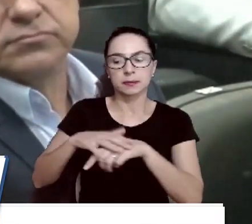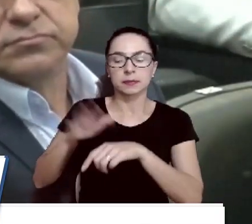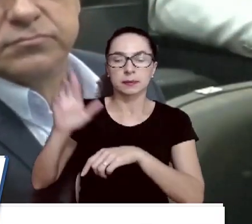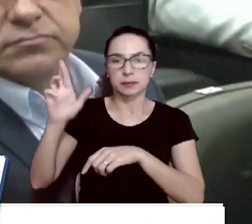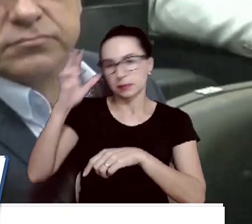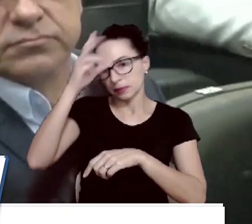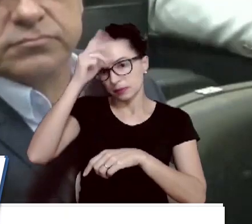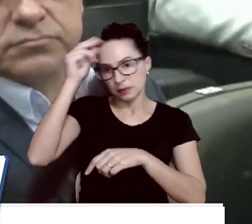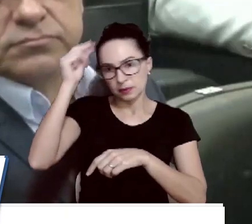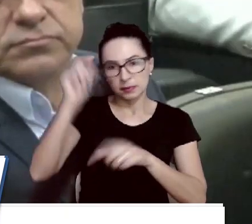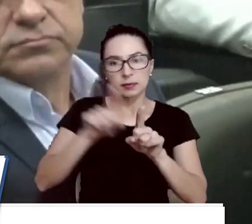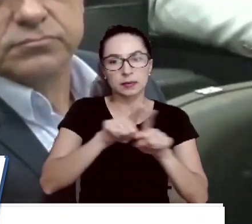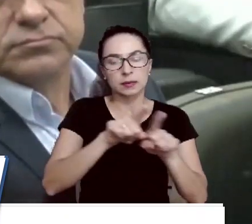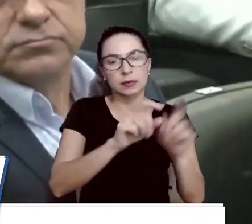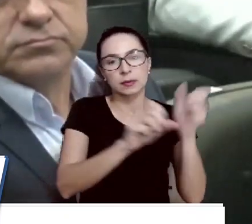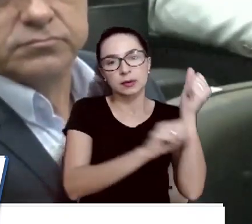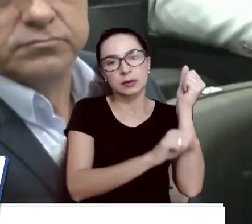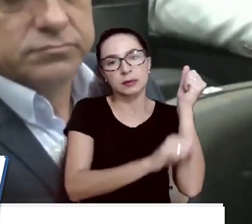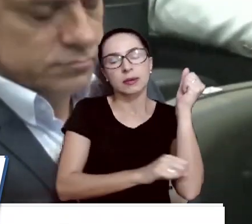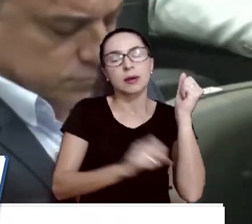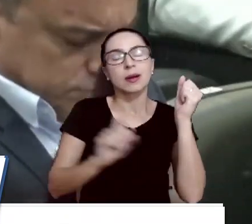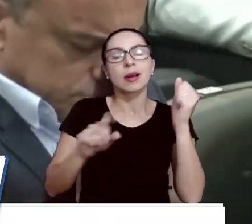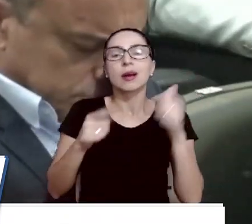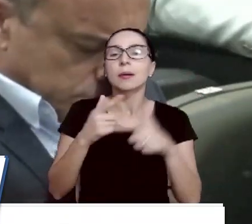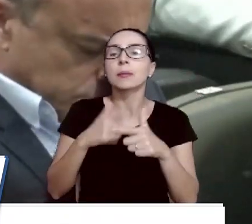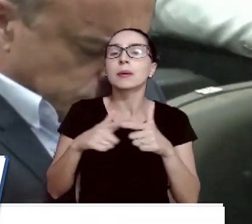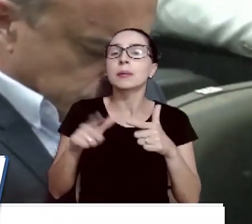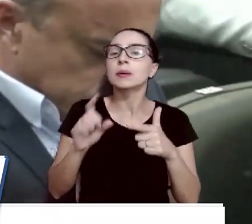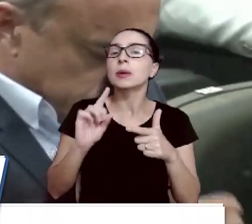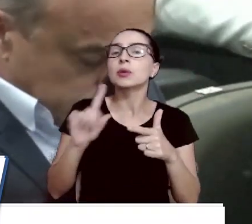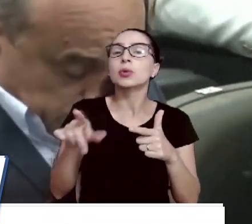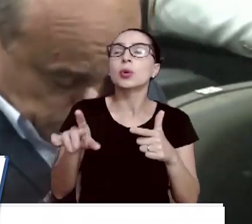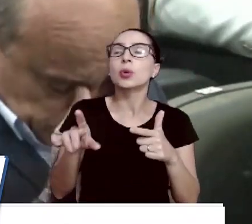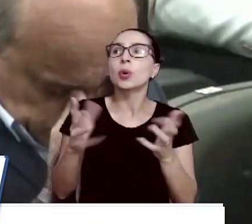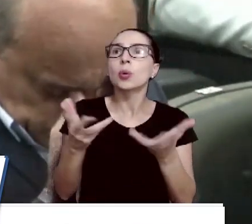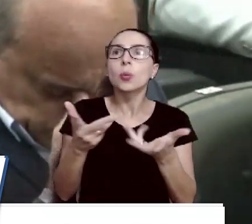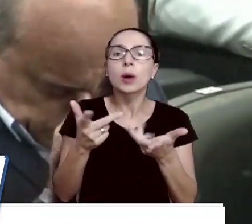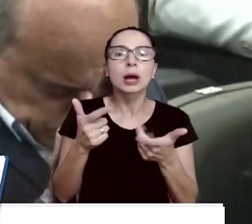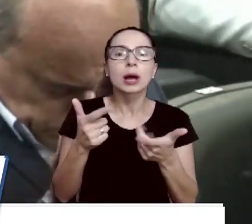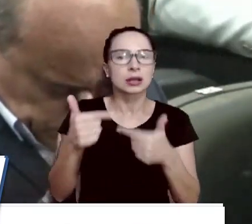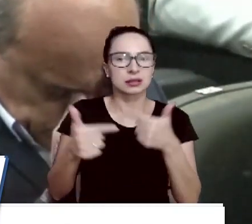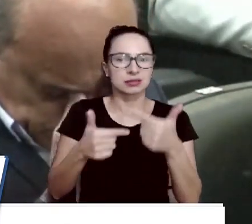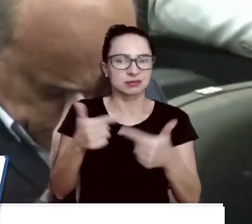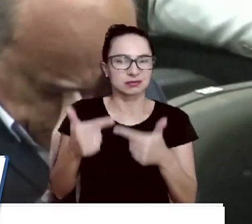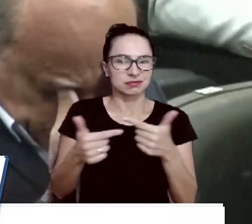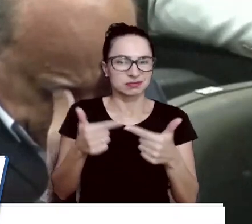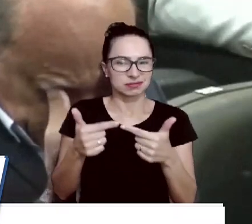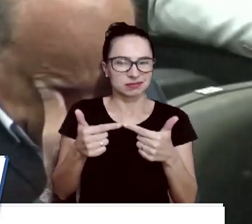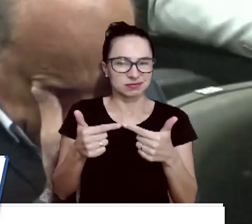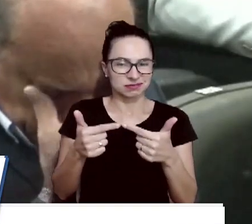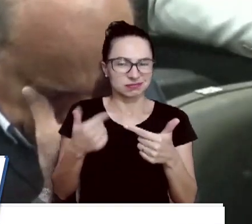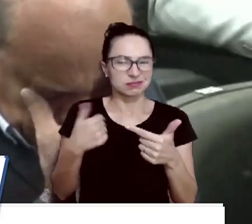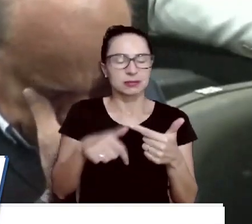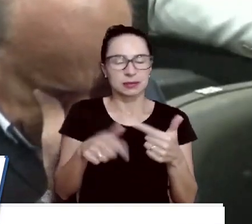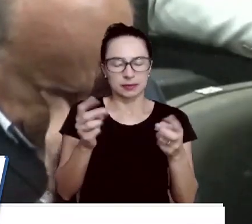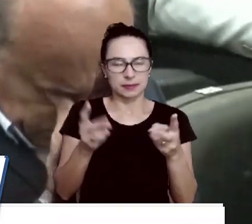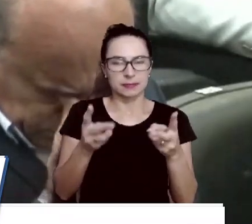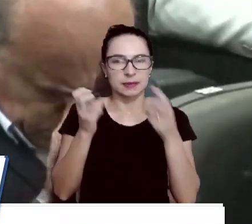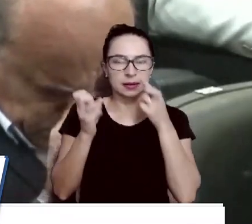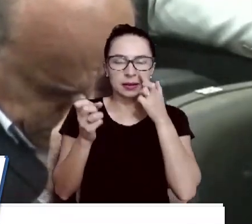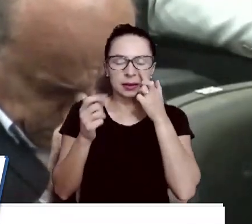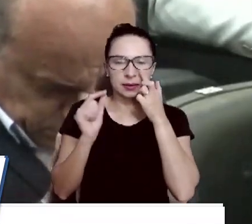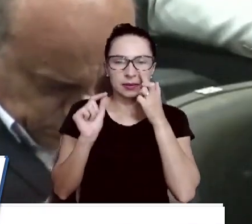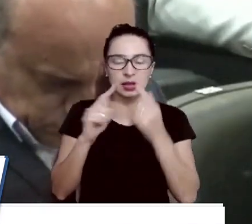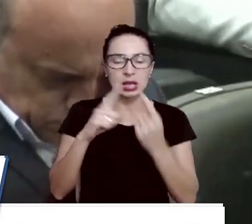Sabesp. Porque o problema não é só a qualidade do serviço, que a gente percebe que o tipo de